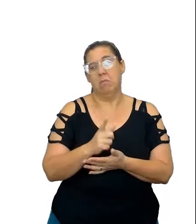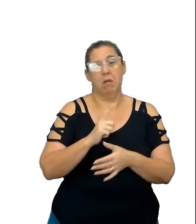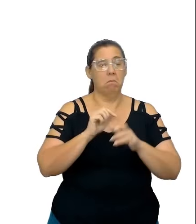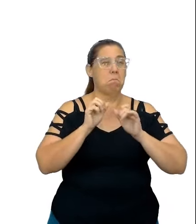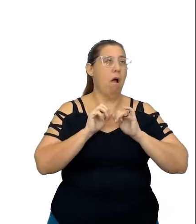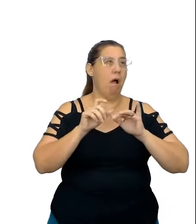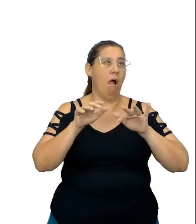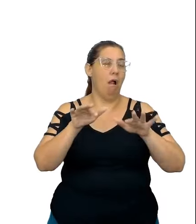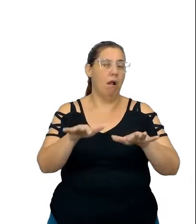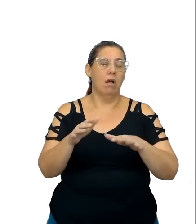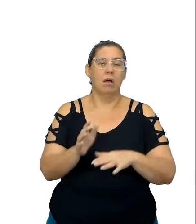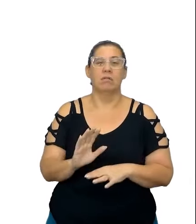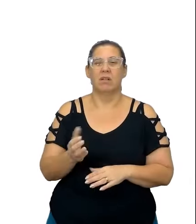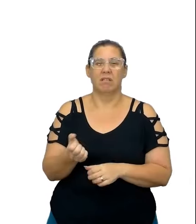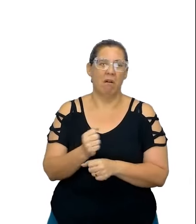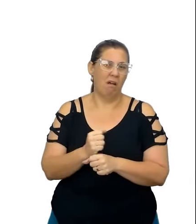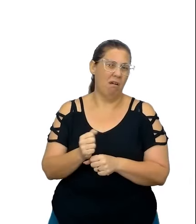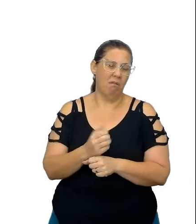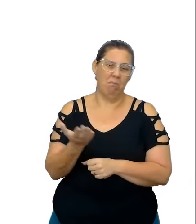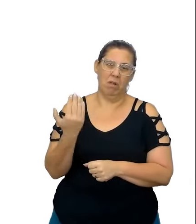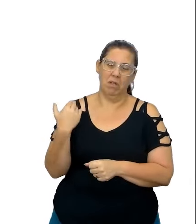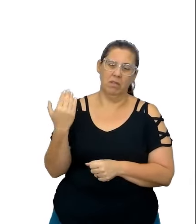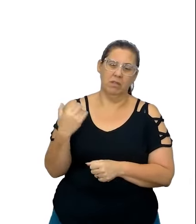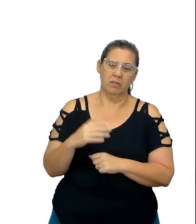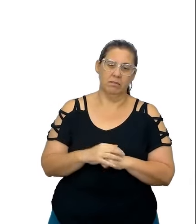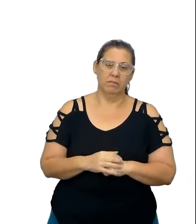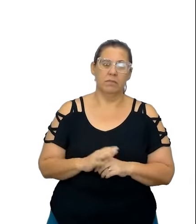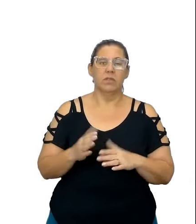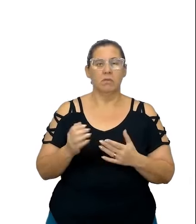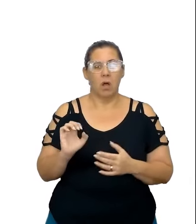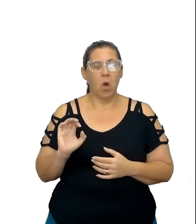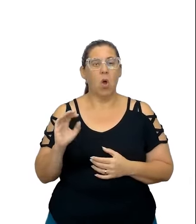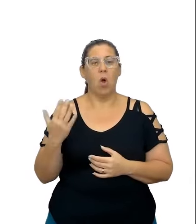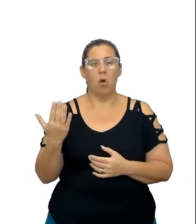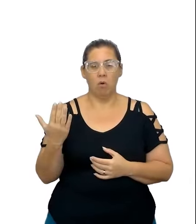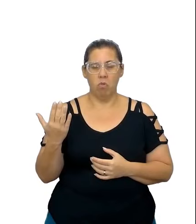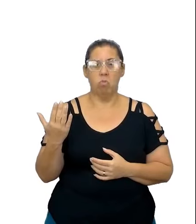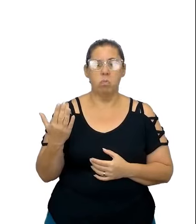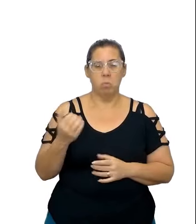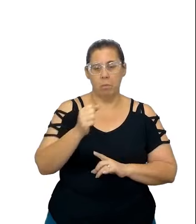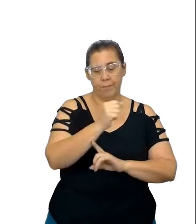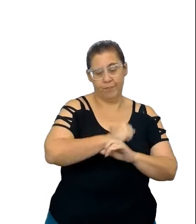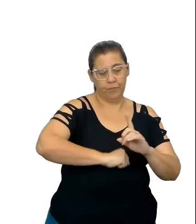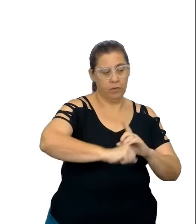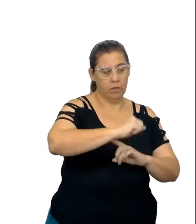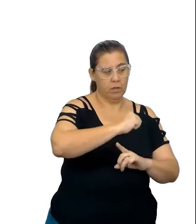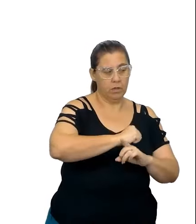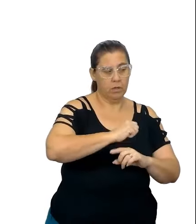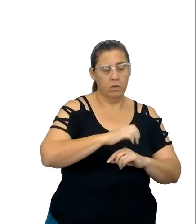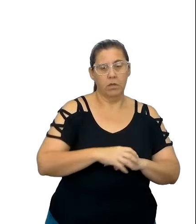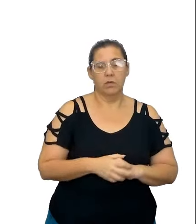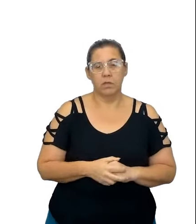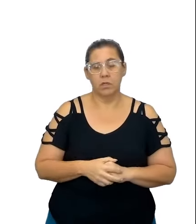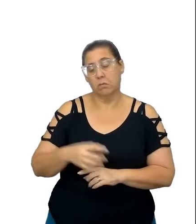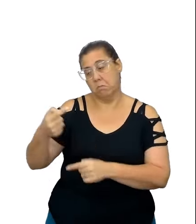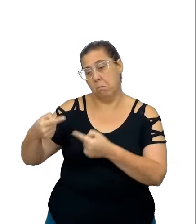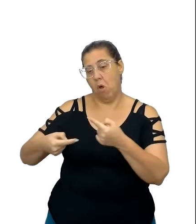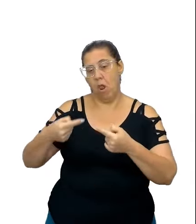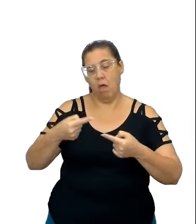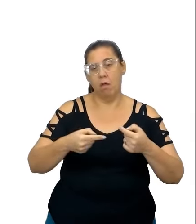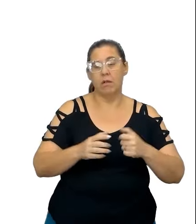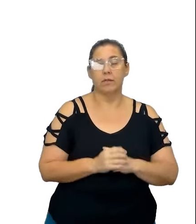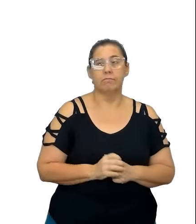que teria de anos atrás. Então, tem acontecimentos sociais, acontecimentos